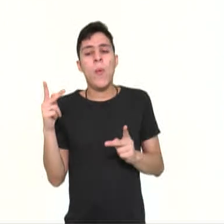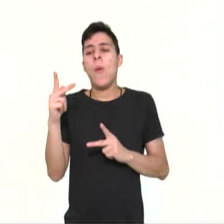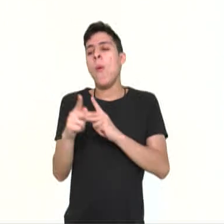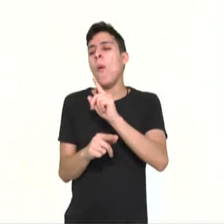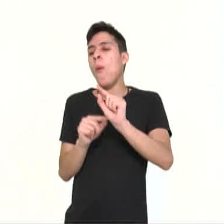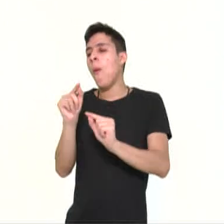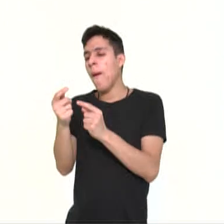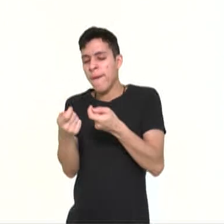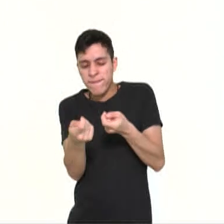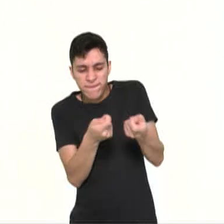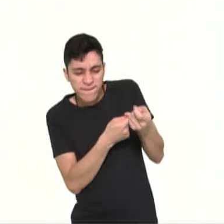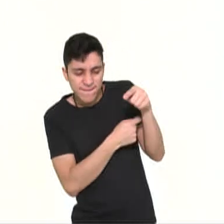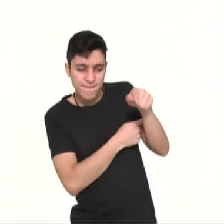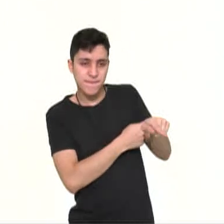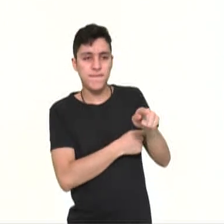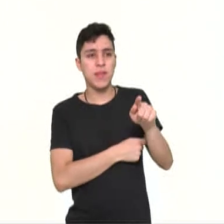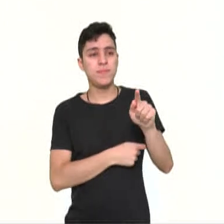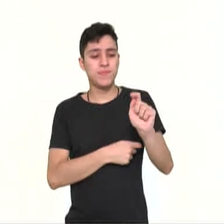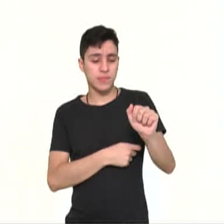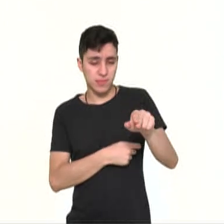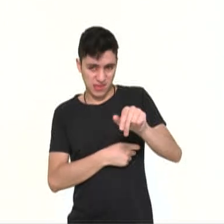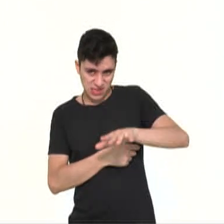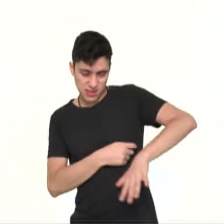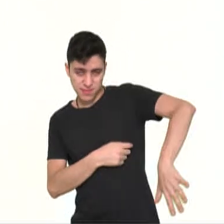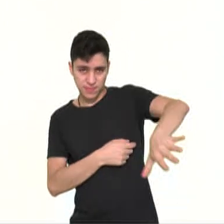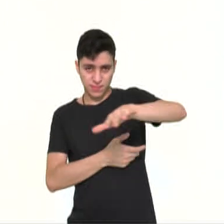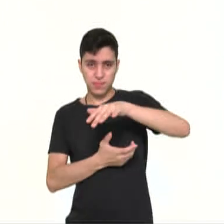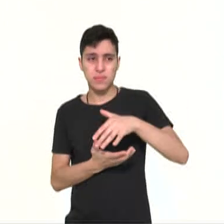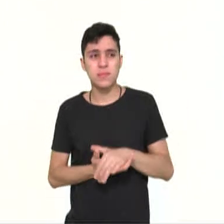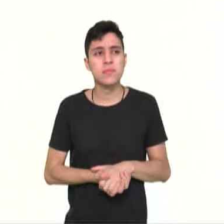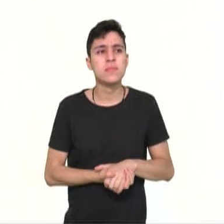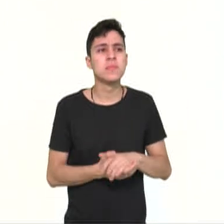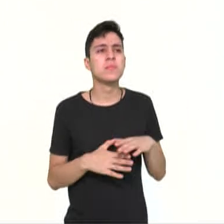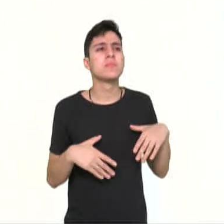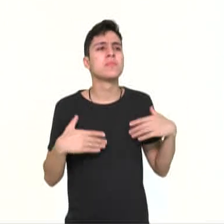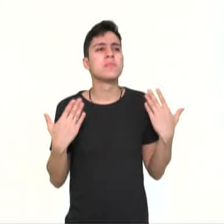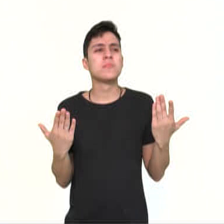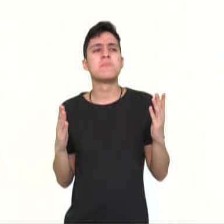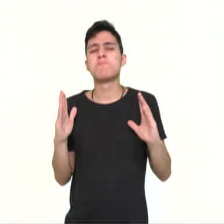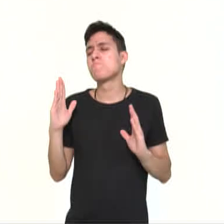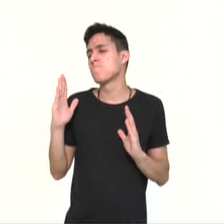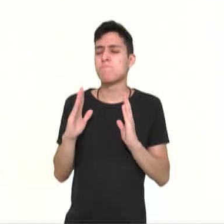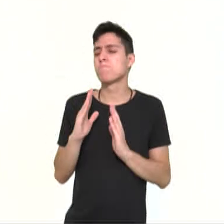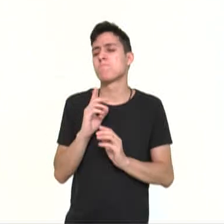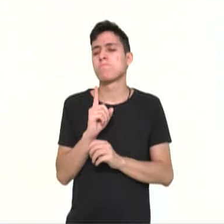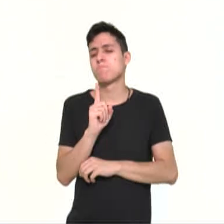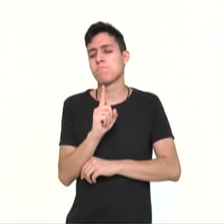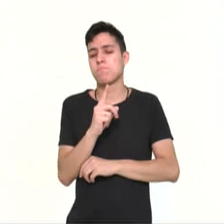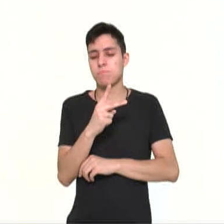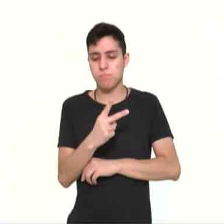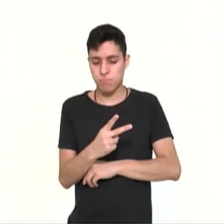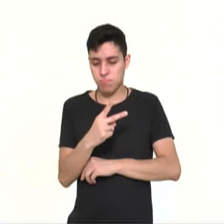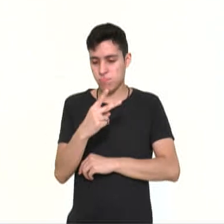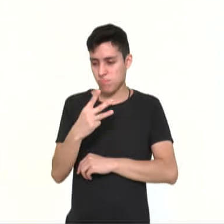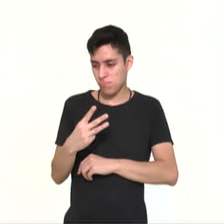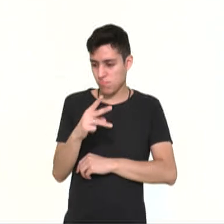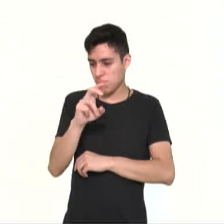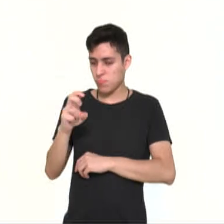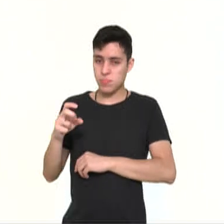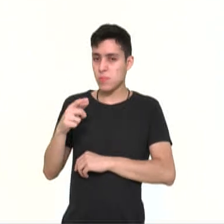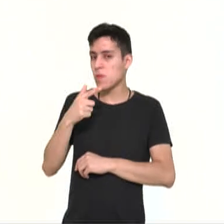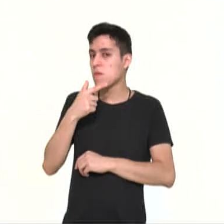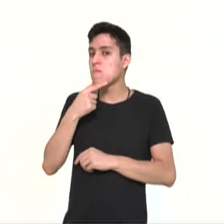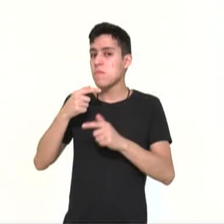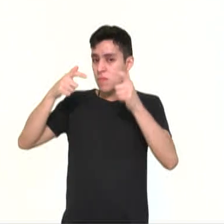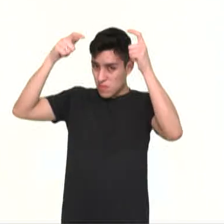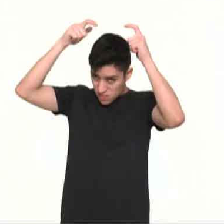vai dominar ali, essa região, nós vamos ter, por volta de 1235, o príncipe da